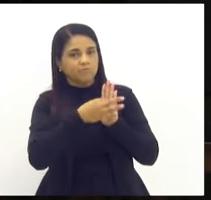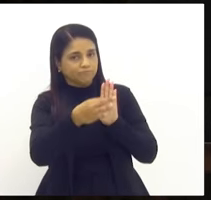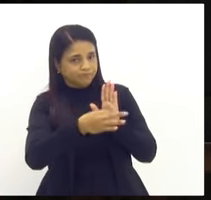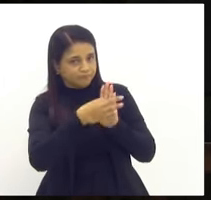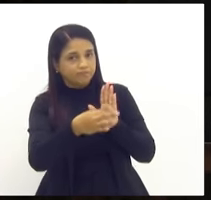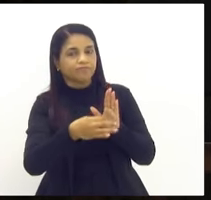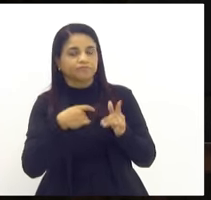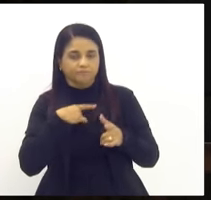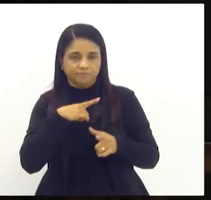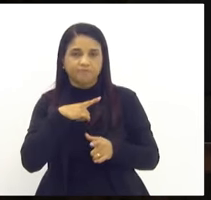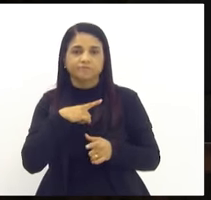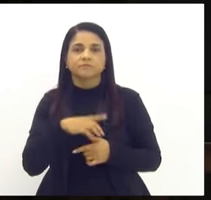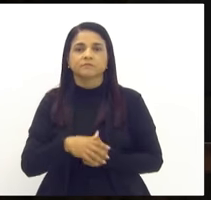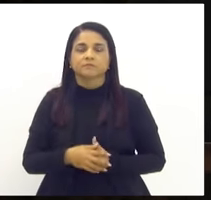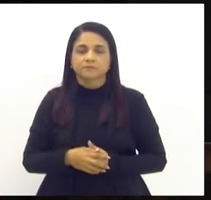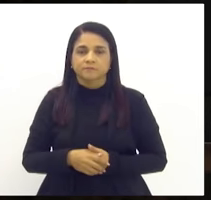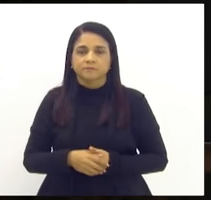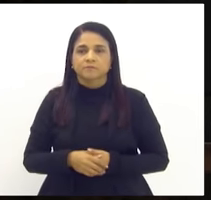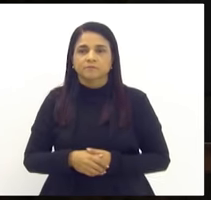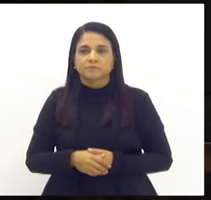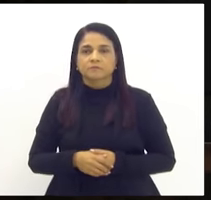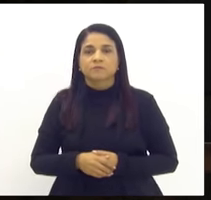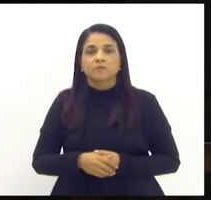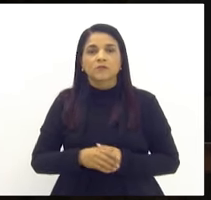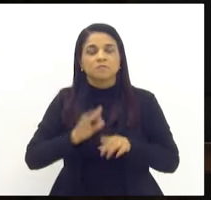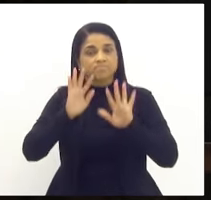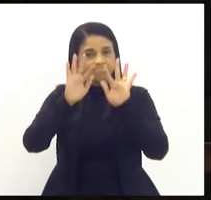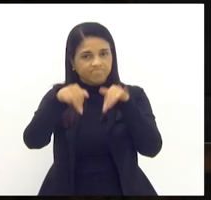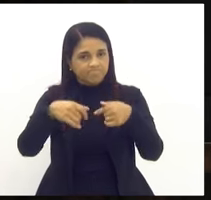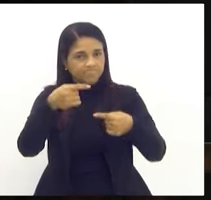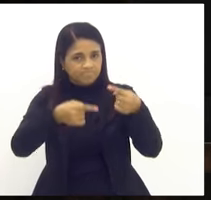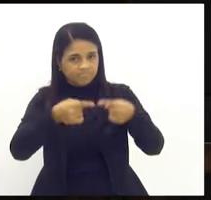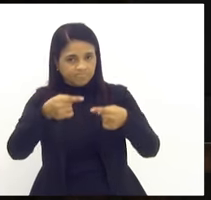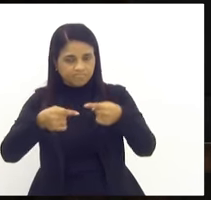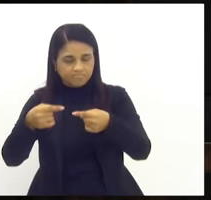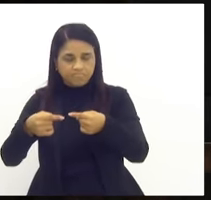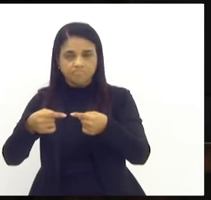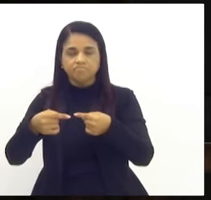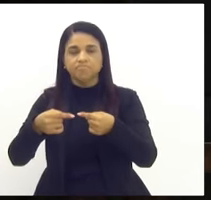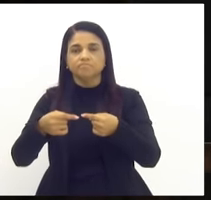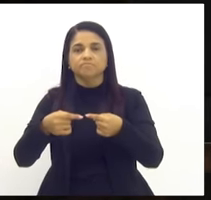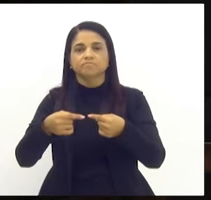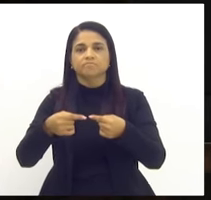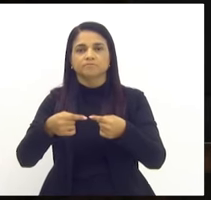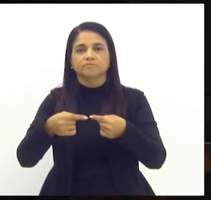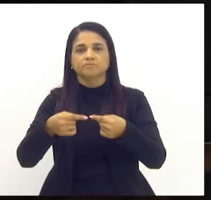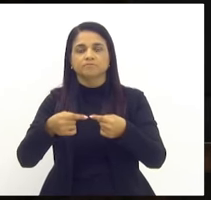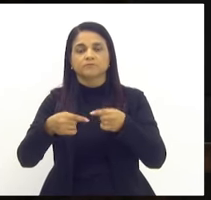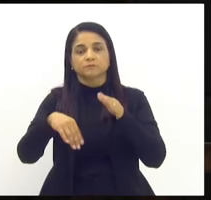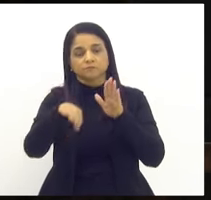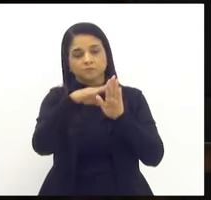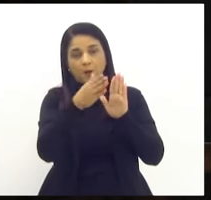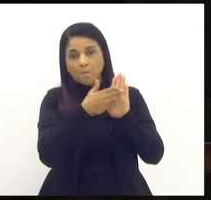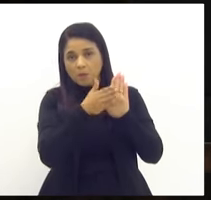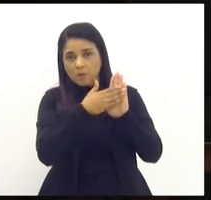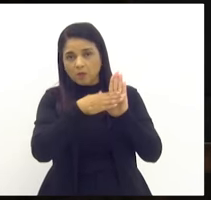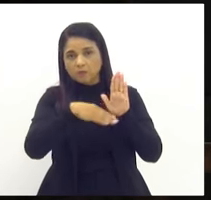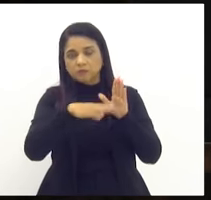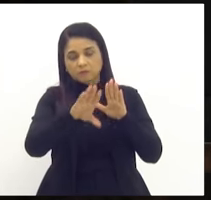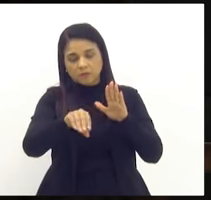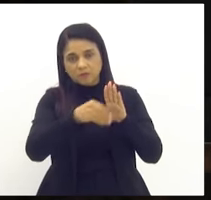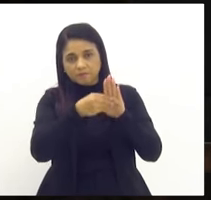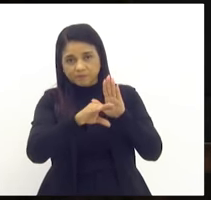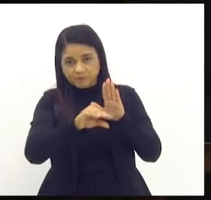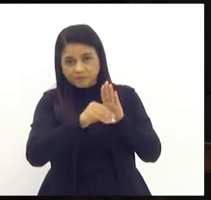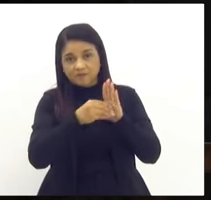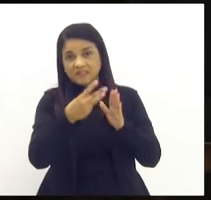final não não havendo mais Quem Queira discutir encerrada a discussão A presente proposta recebeu